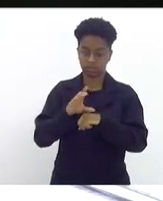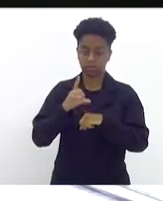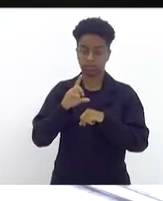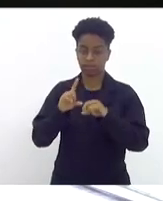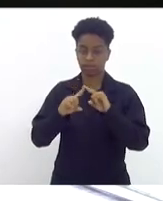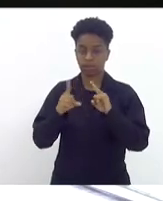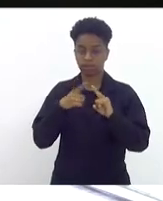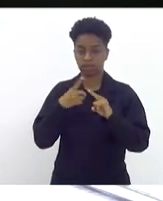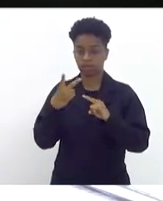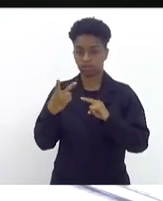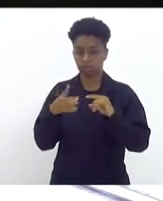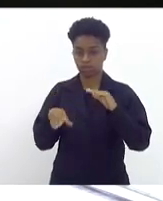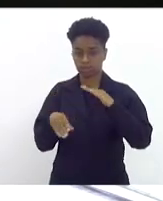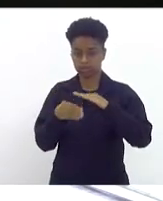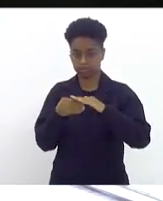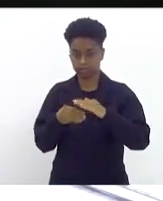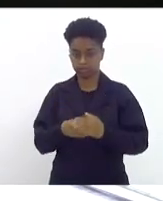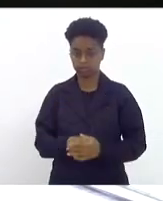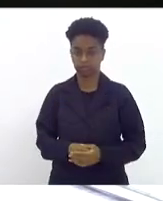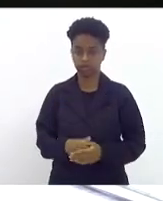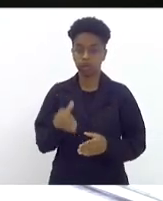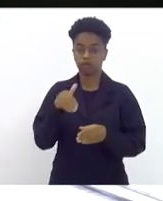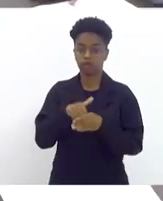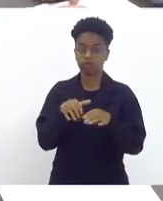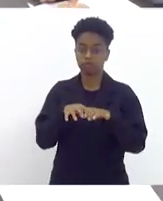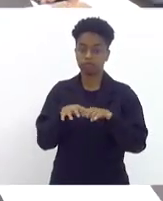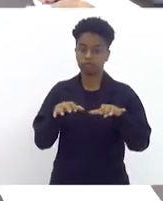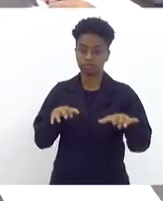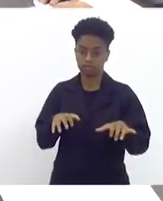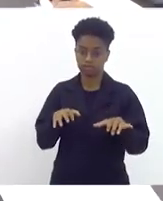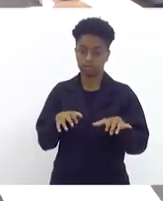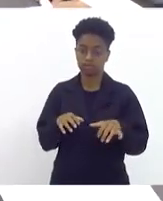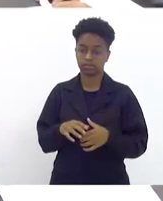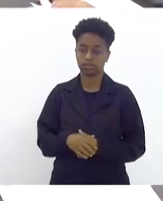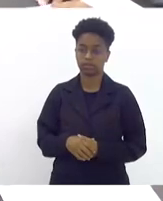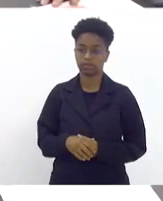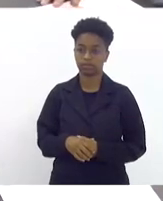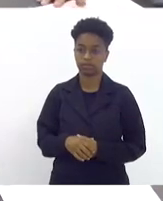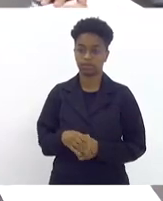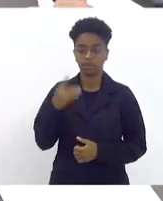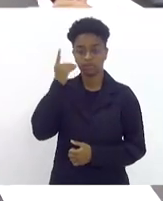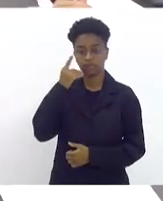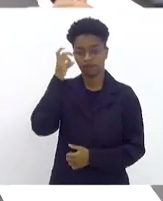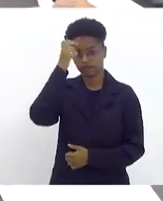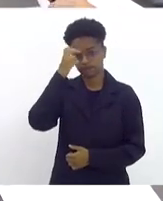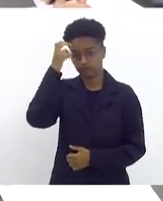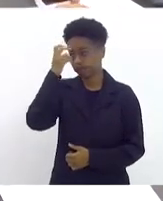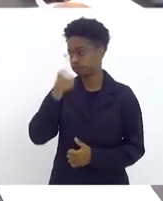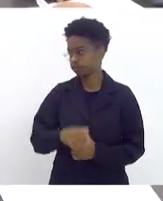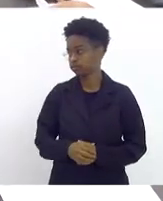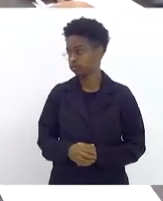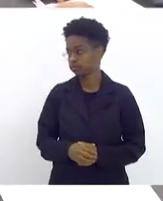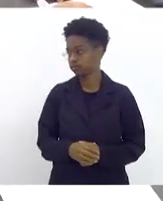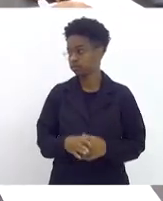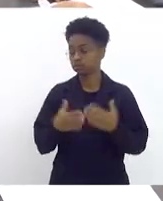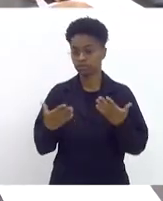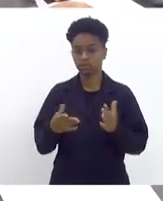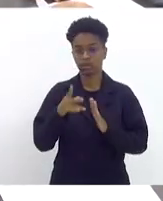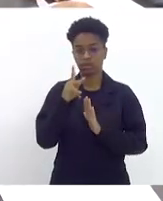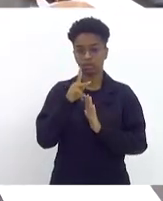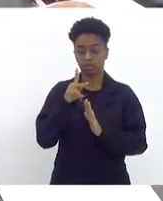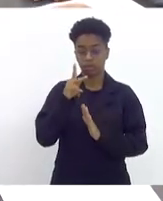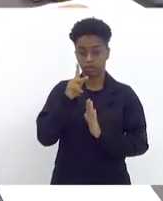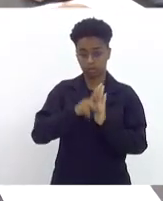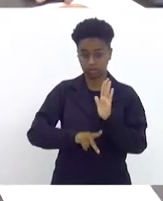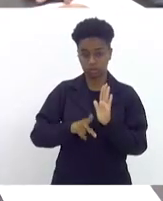duas emendas pode separar Deputado Luiz Paulo deputada Verônica Presidente o projeto pretende